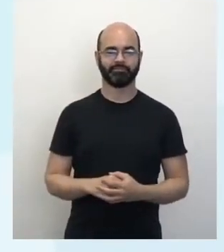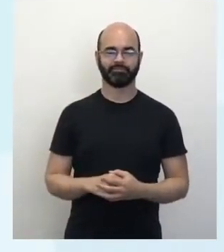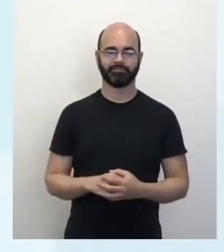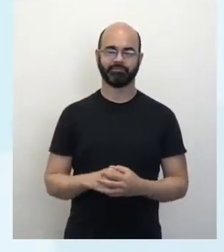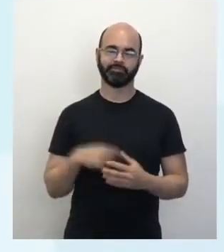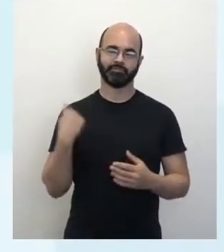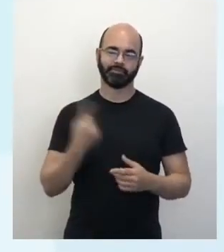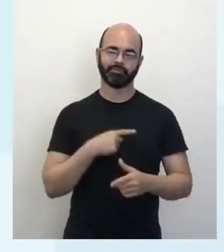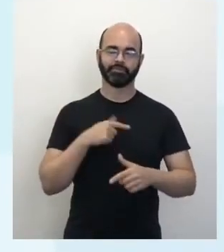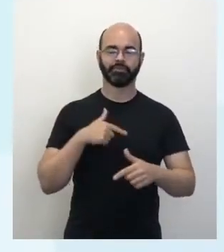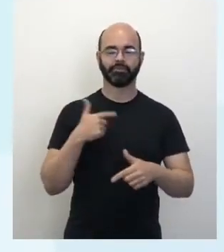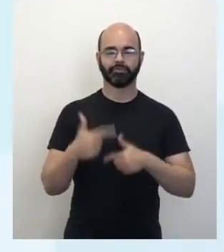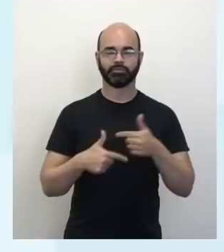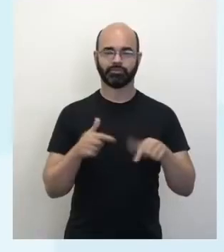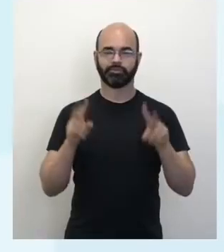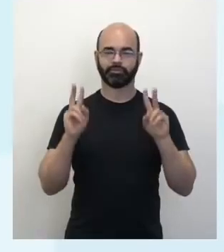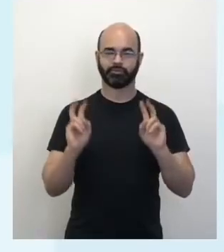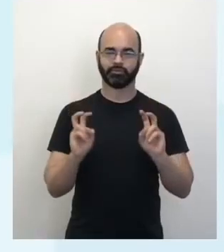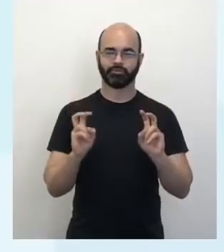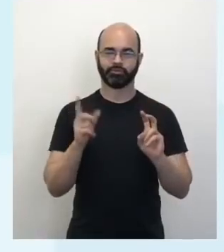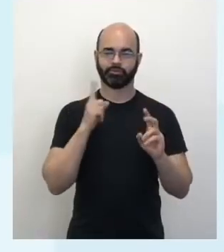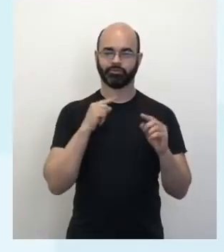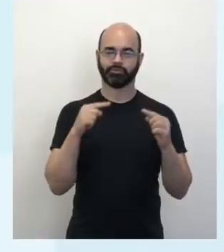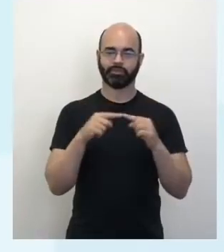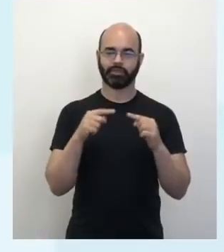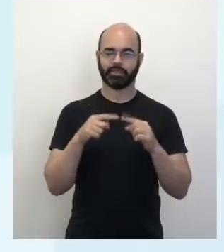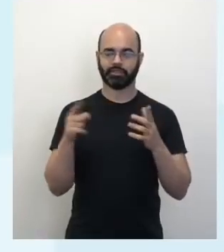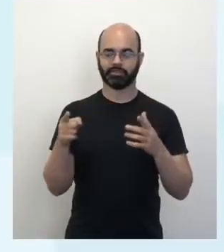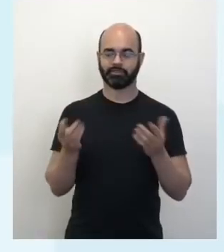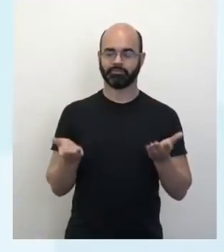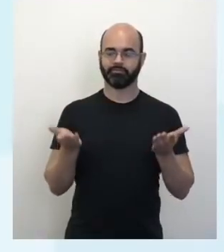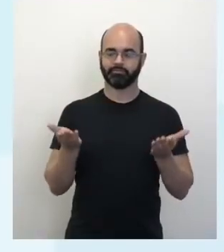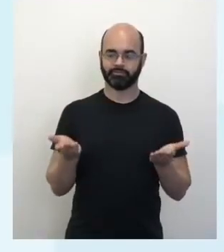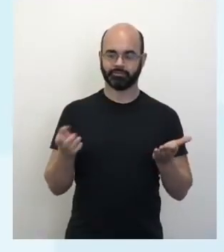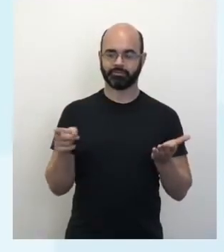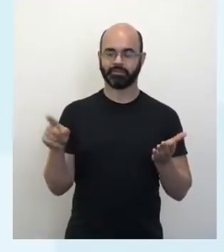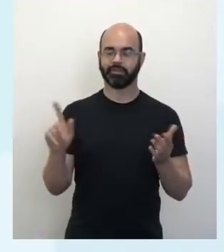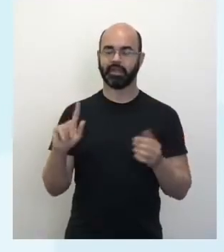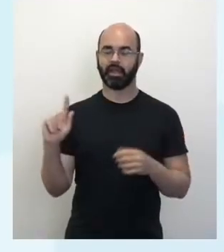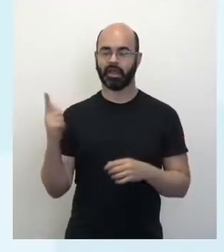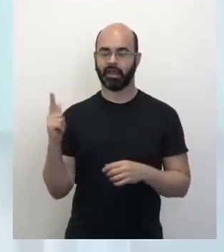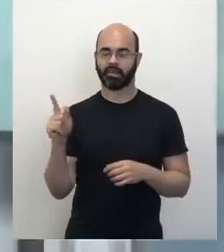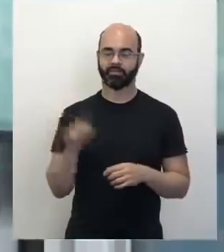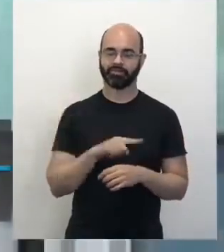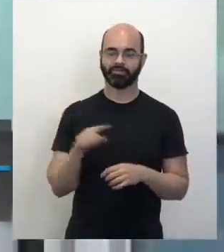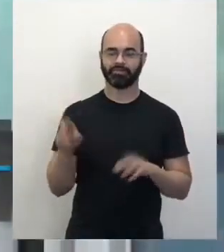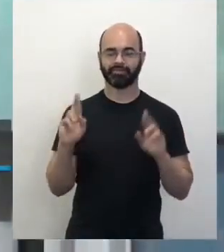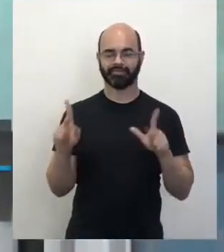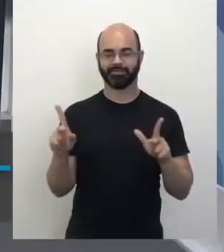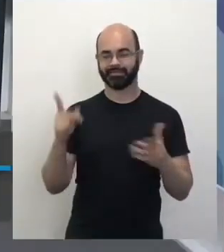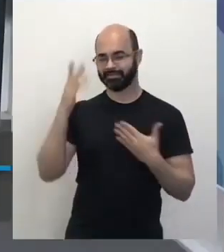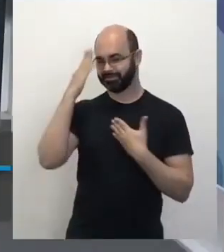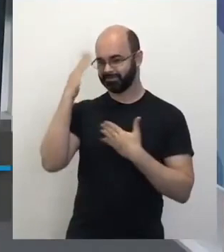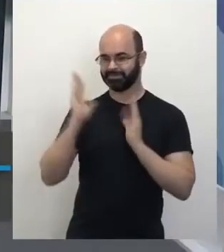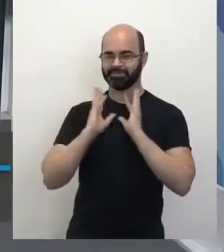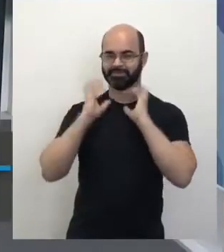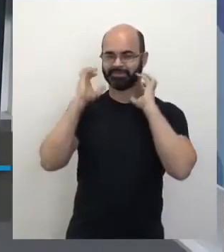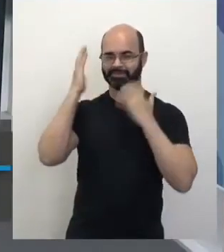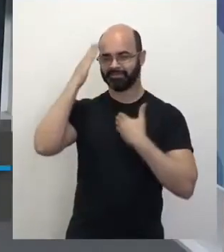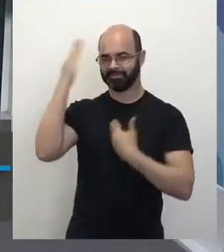de relação desses problemas que envolvem essas medições dessas grandezas. Beleza? Obrigado, Tony. Pô,